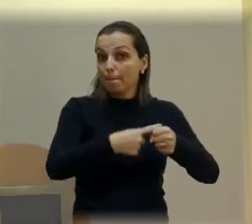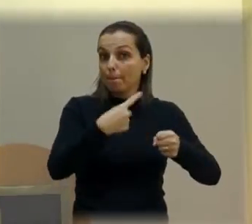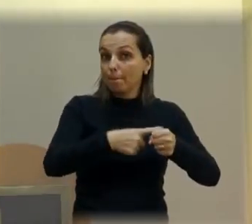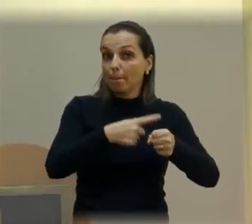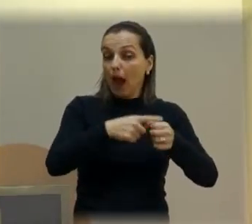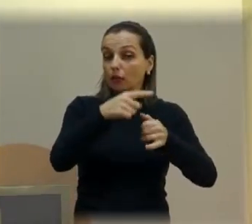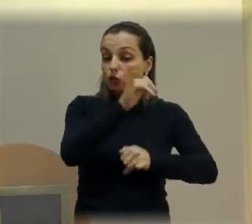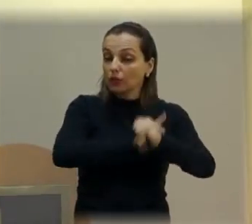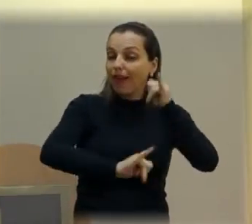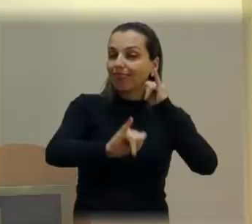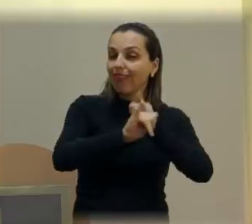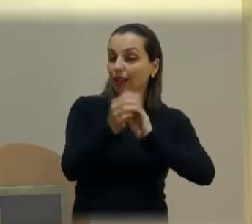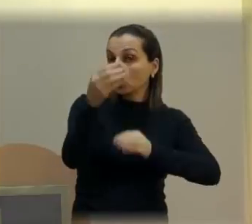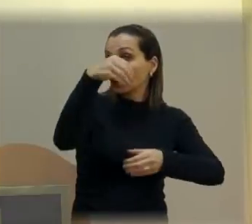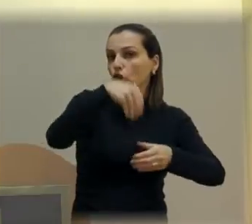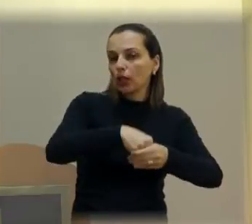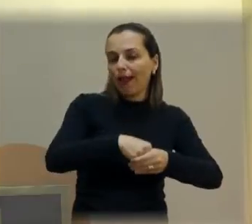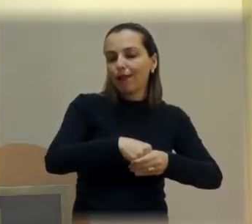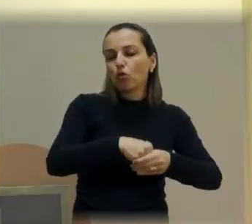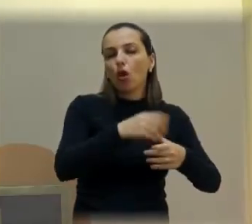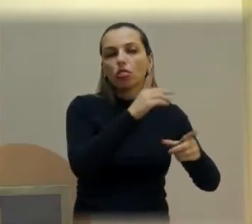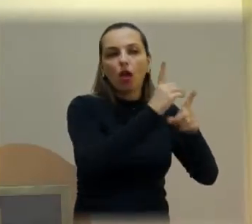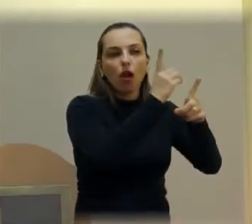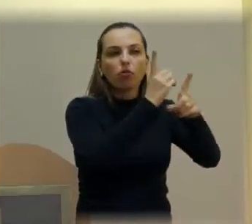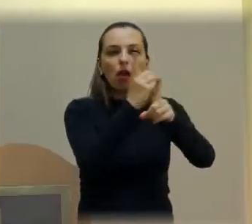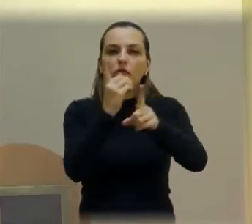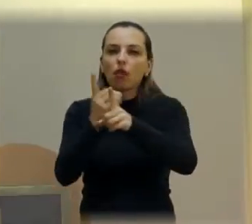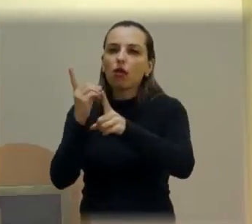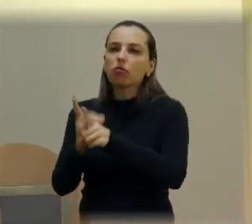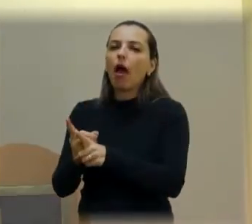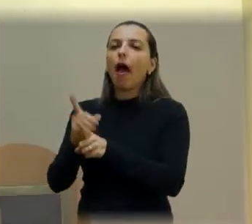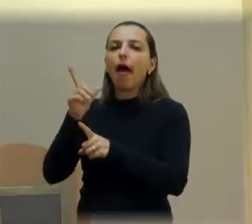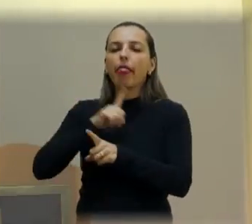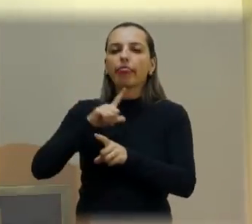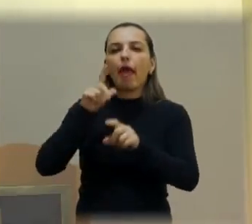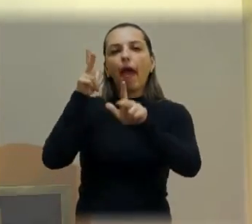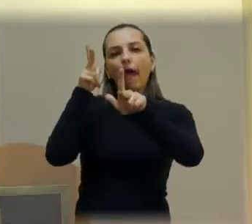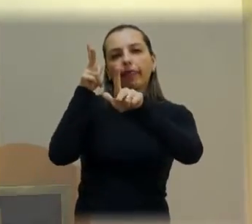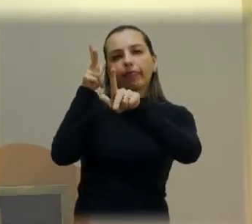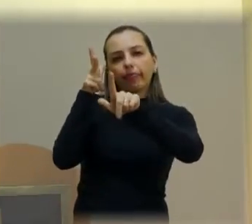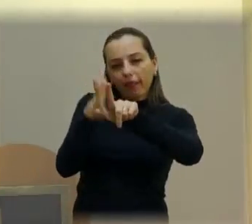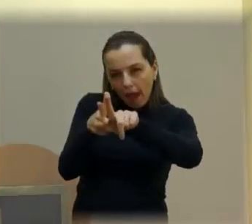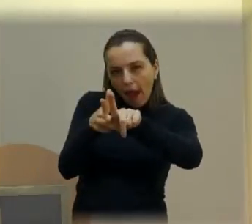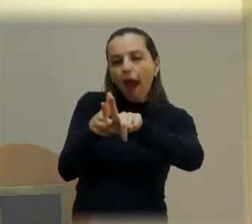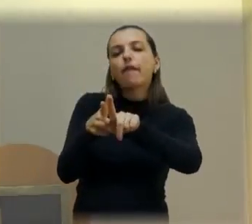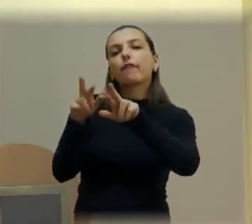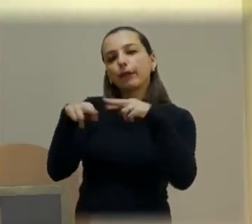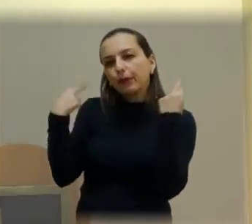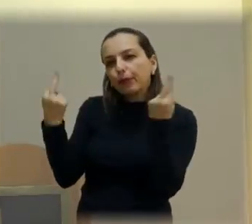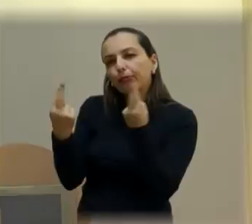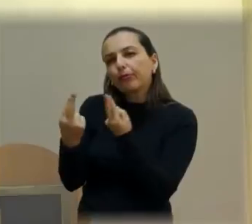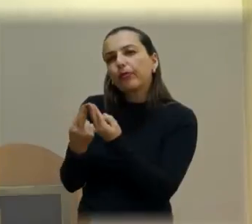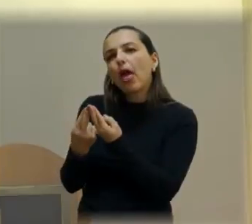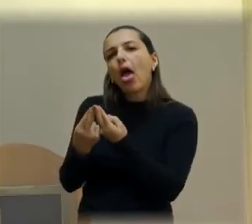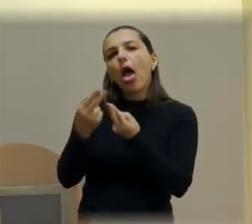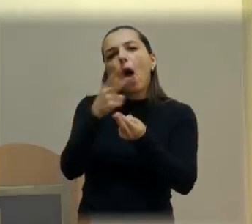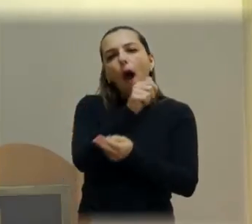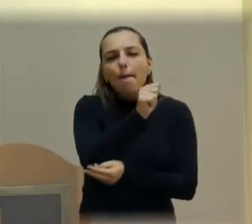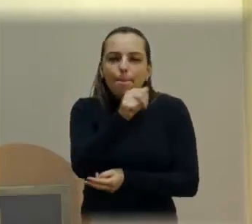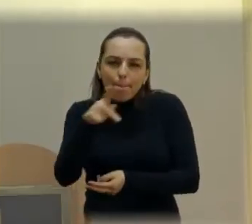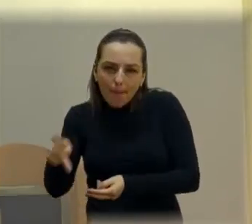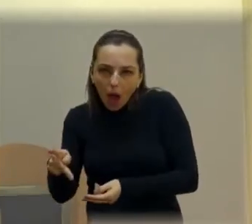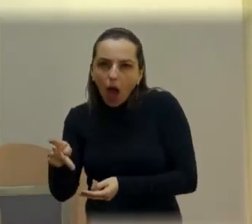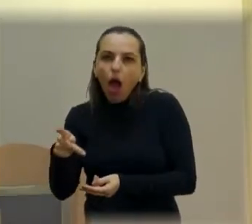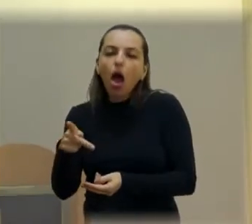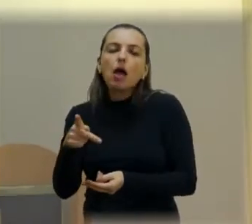fazer os atendimentos online, com lives, com reuniões, pelos aplicativos existentes, nós também continuamos